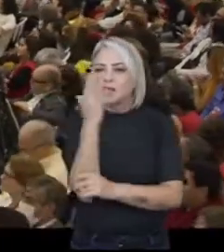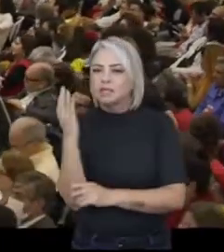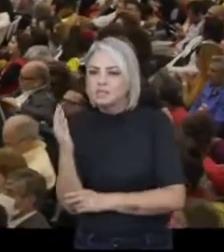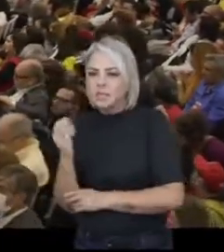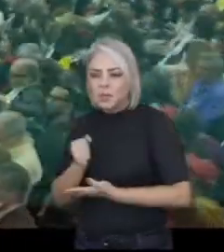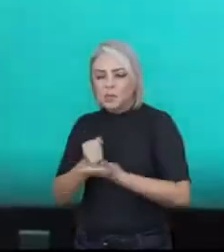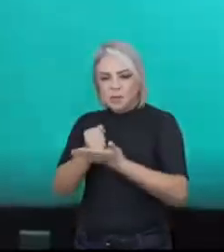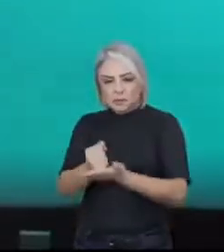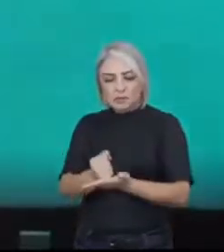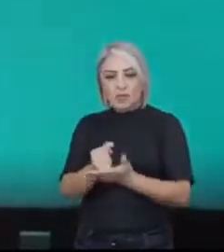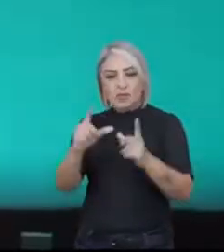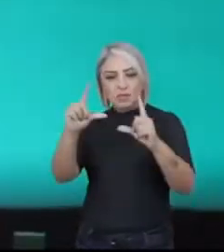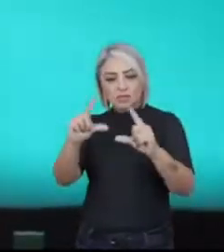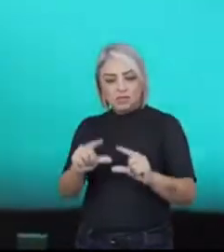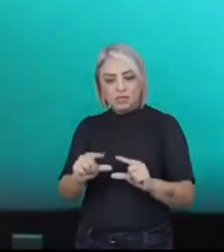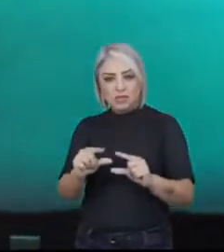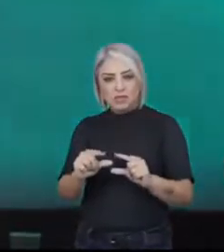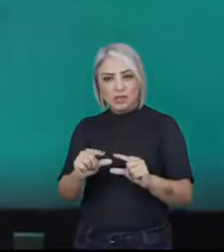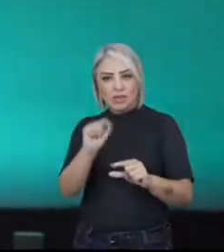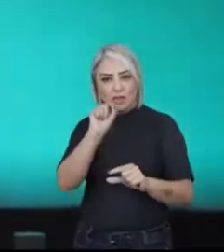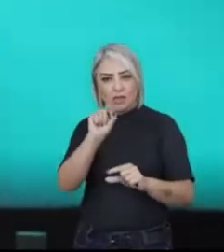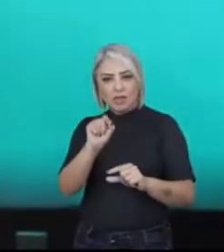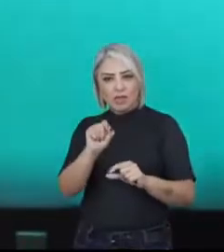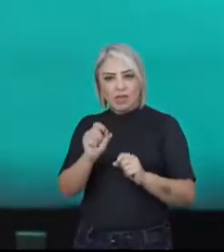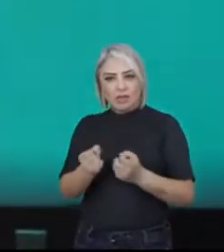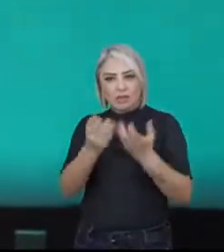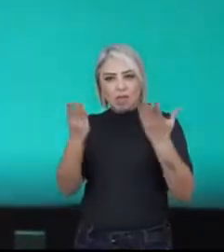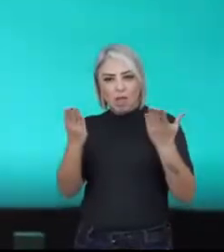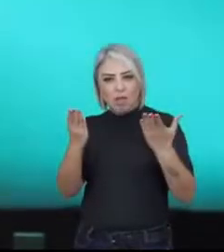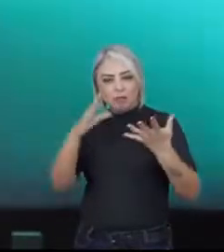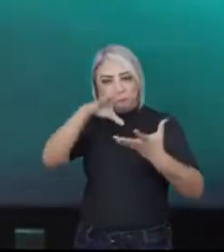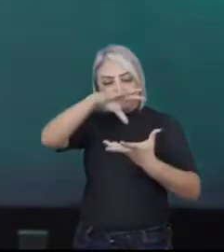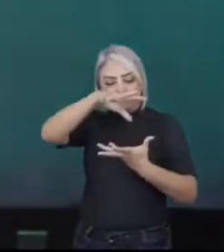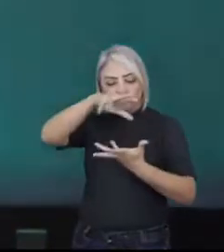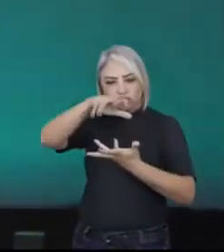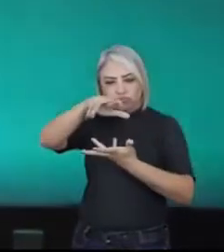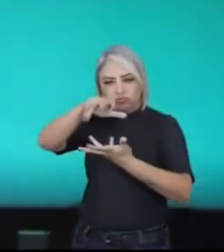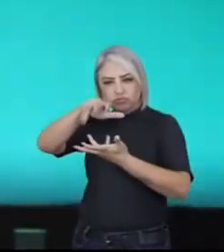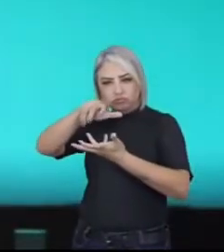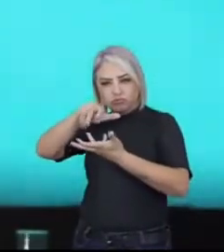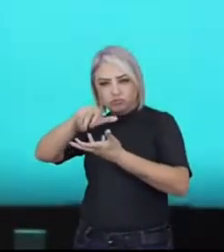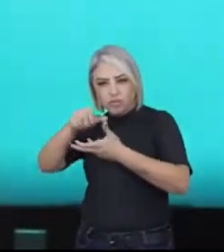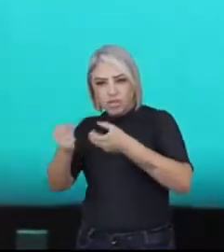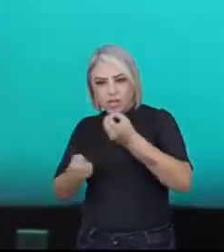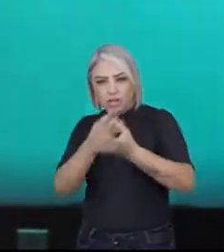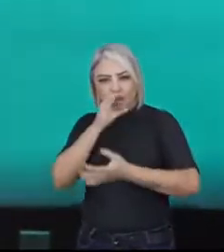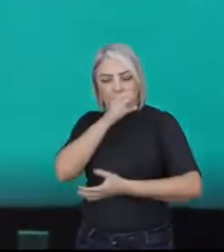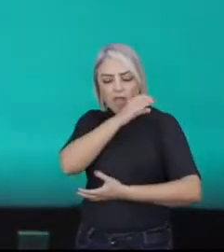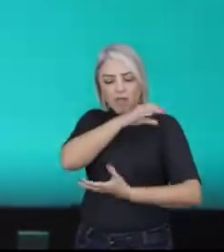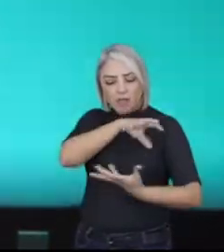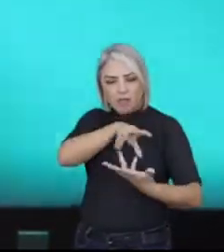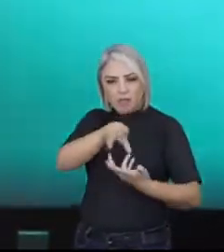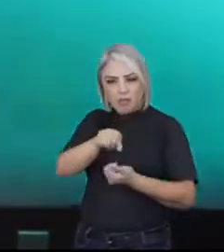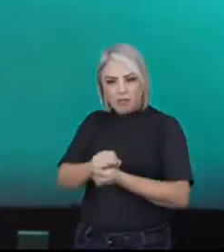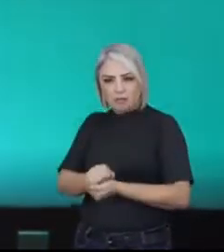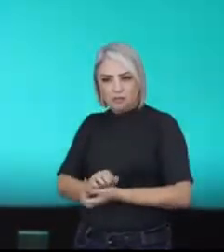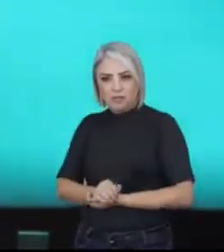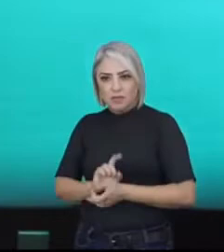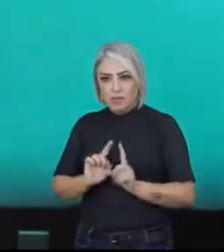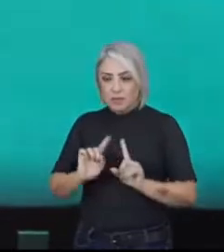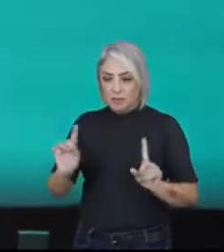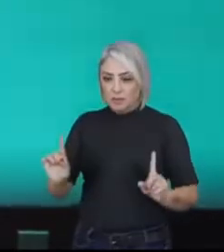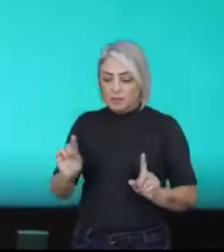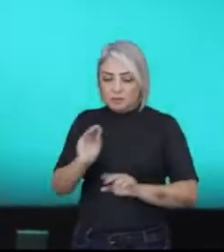diminuir a emissão dos gases de efeito estufa que provocam o aquecimento global. Mas os cuidados com